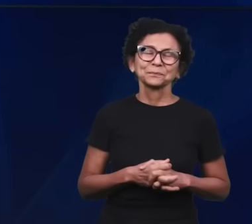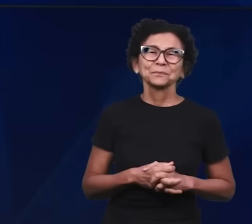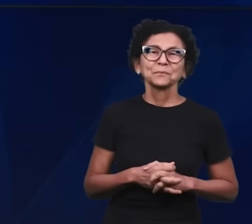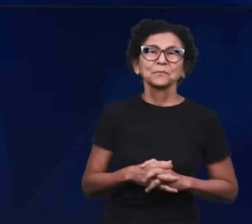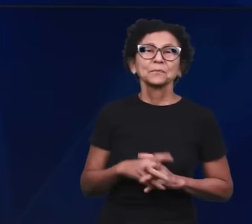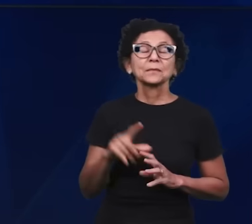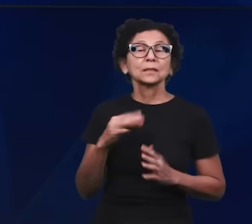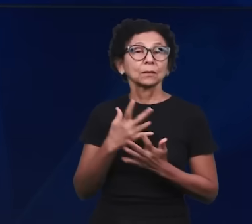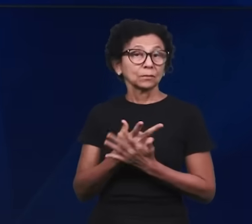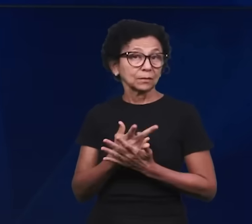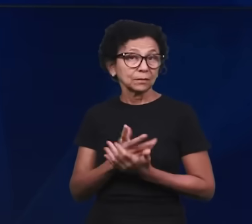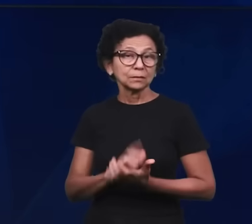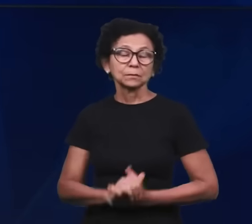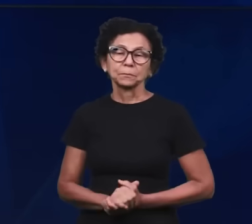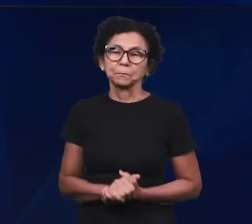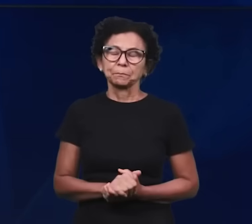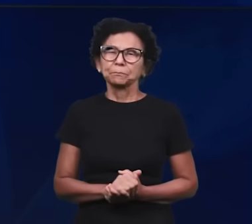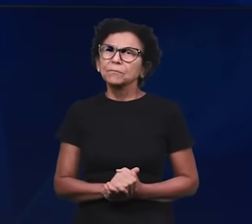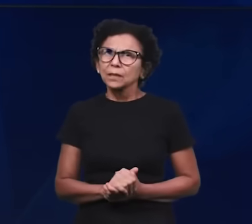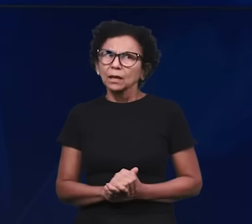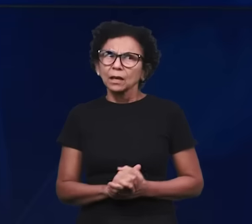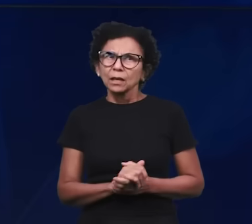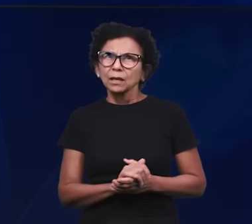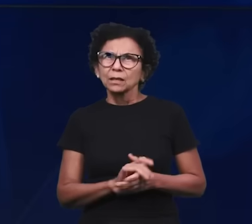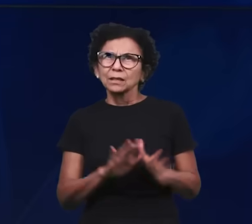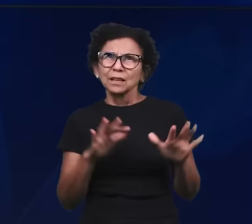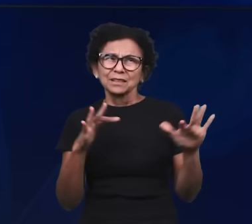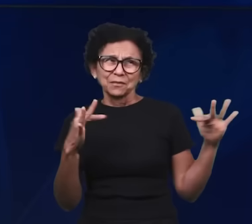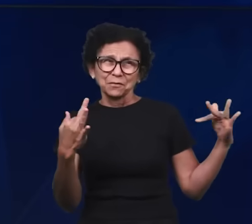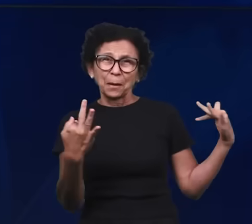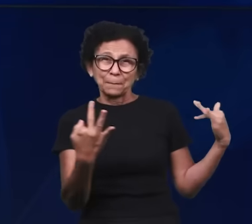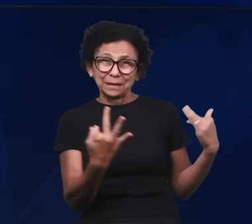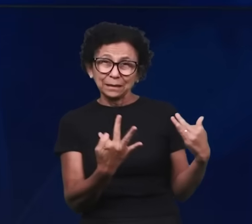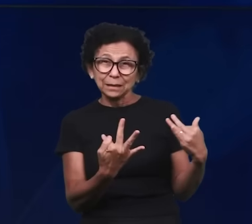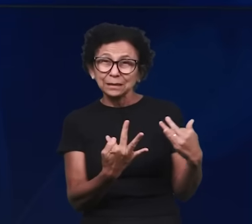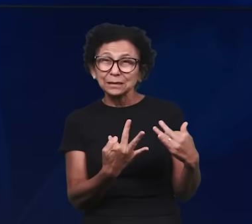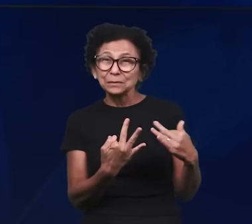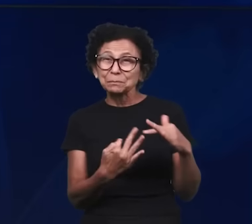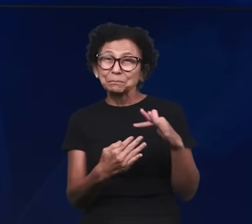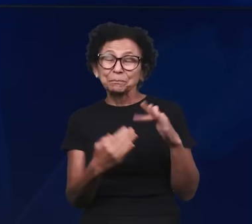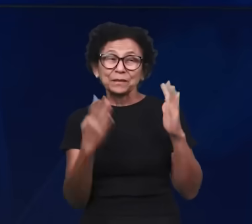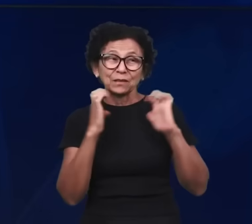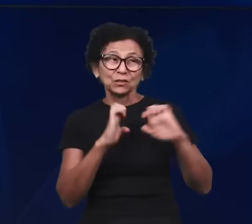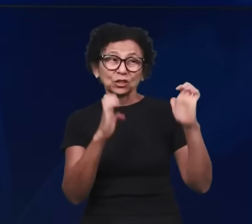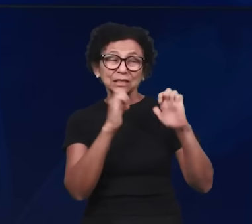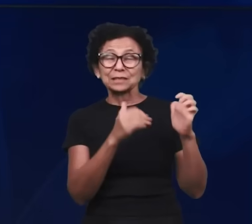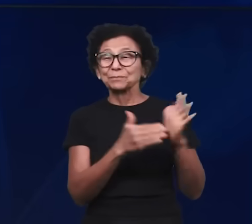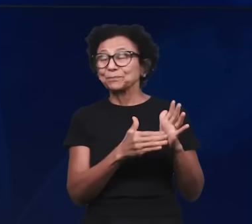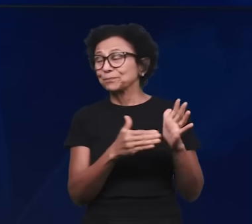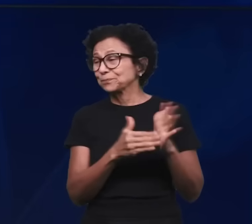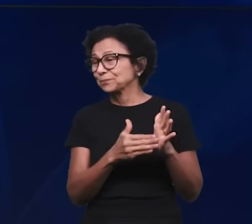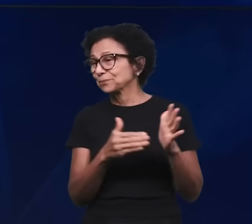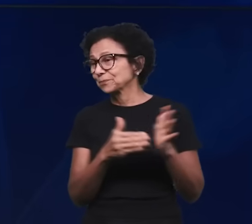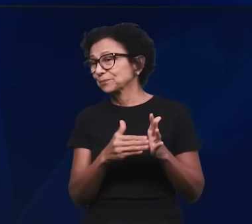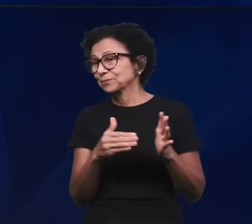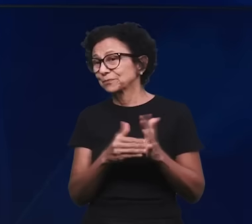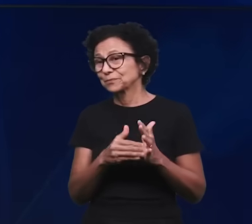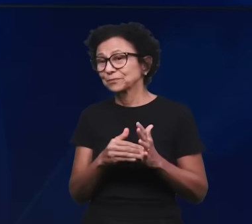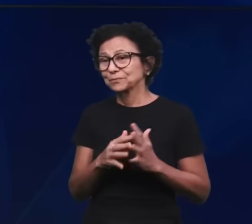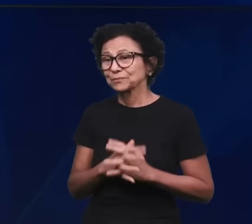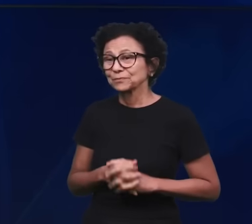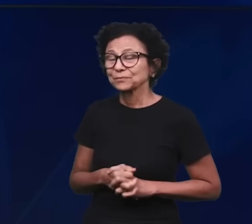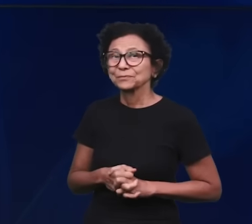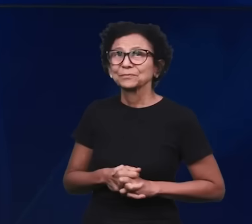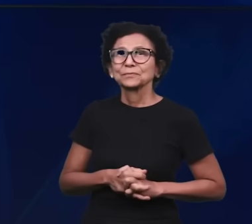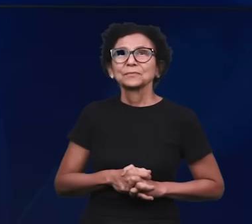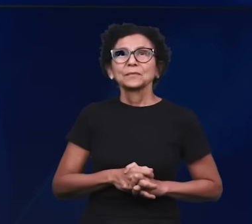que acontece uma coisa? Tem famílias que ninguém consegue penetrar para evangelizar, porque eles não vão aceitar. Mas aí o Senhor faz o quê? O